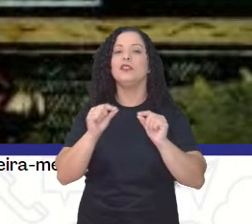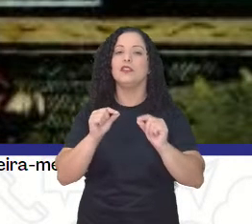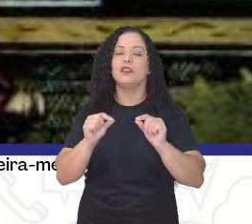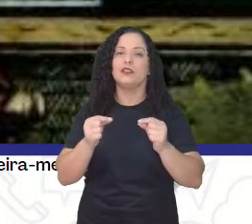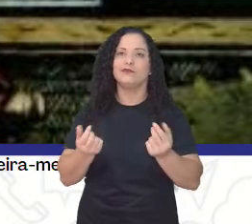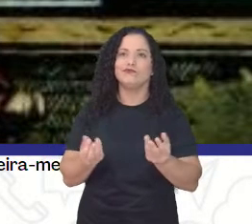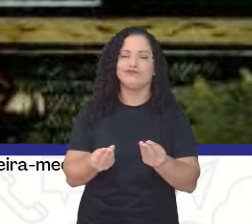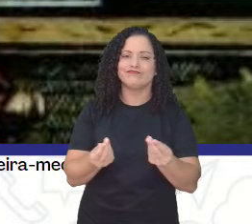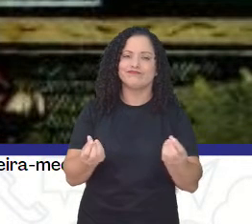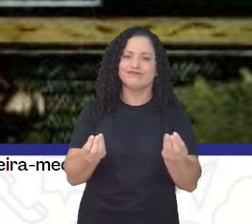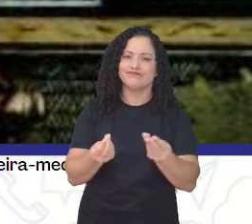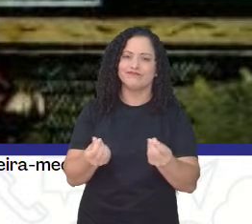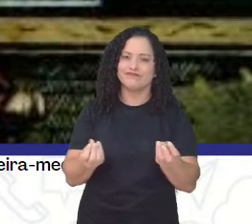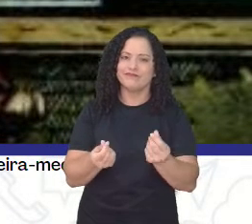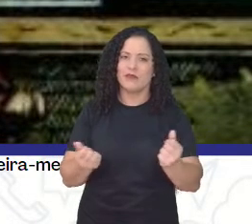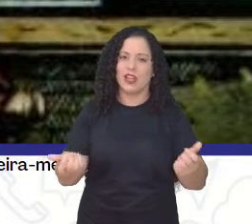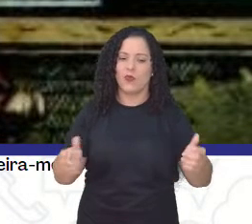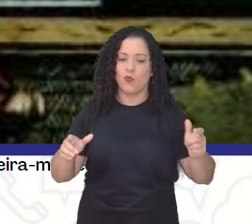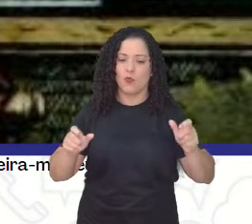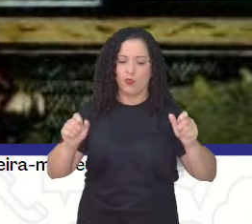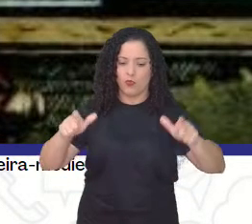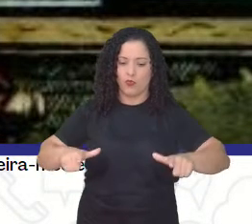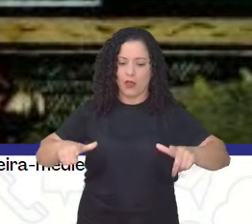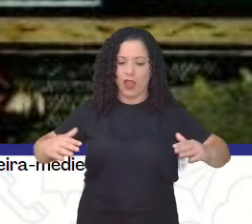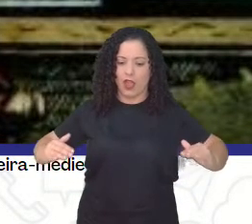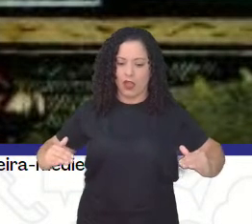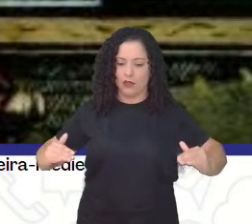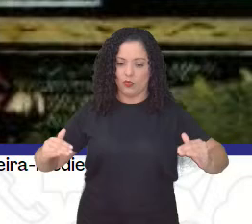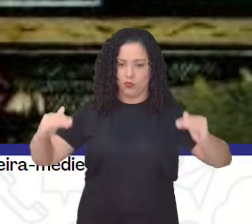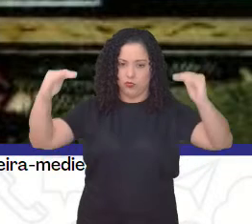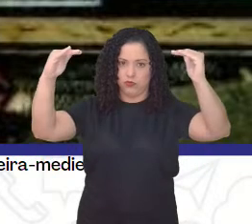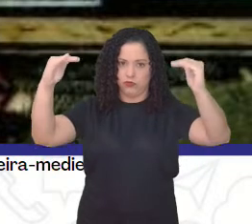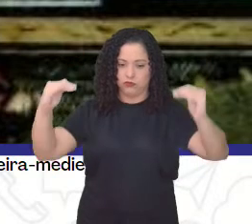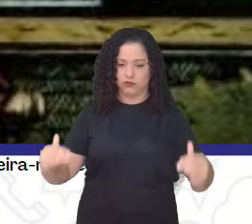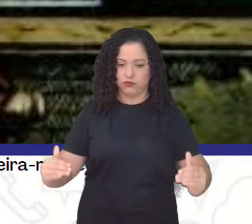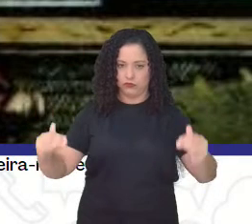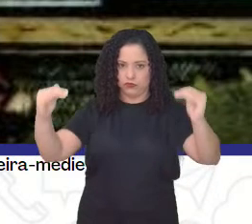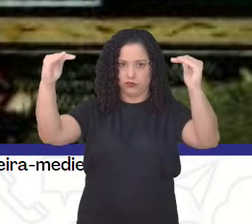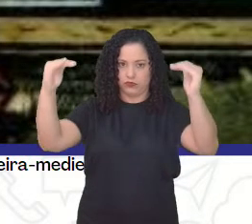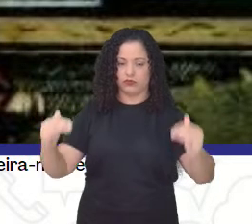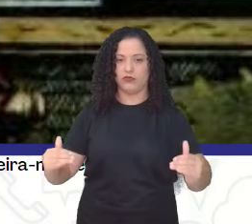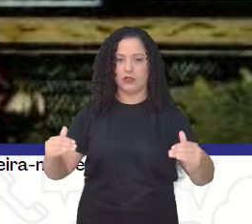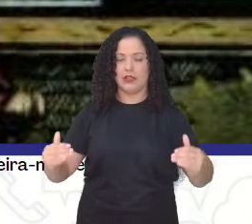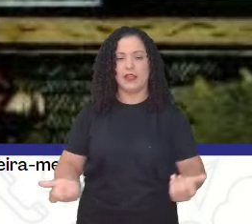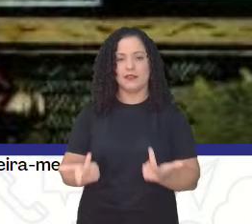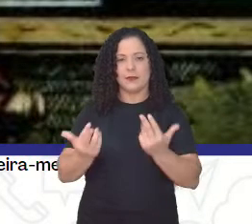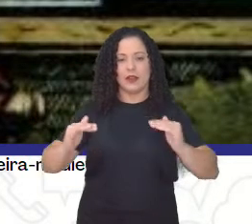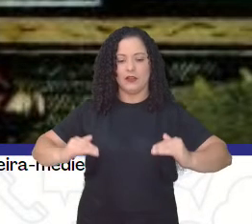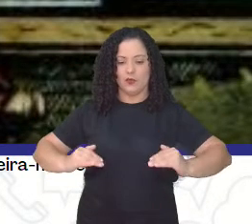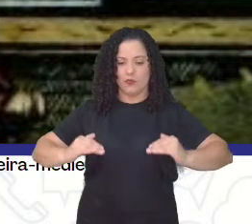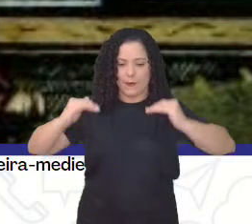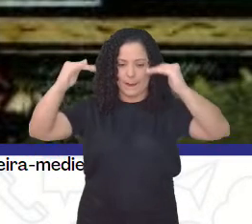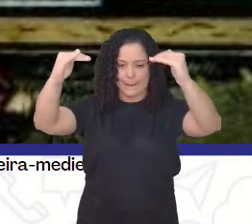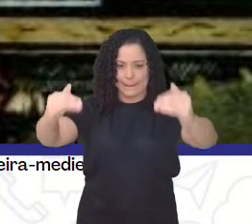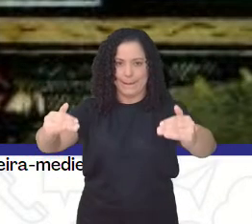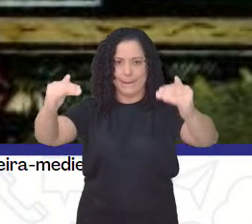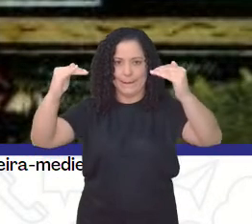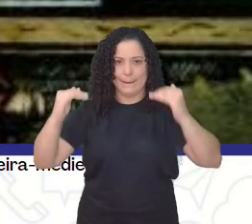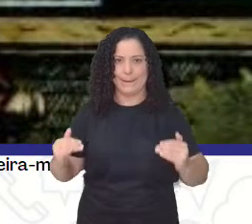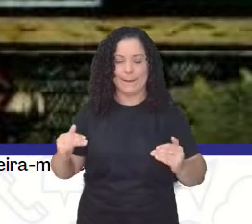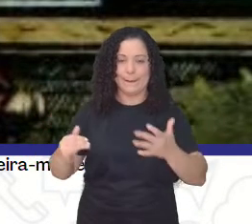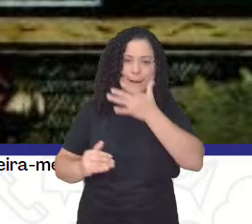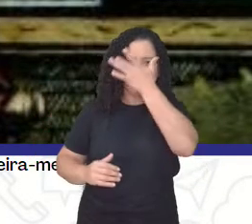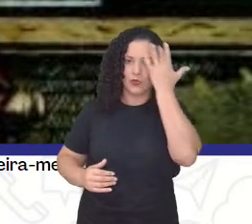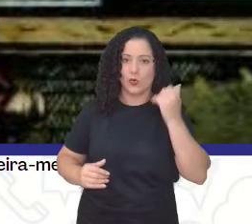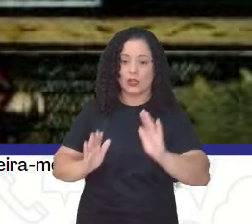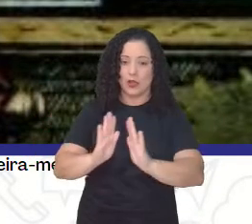tipo um pedestal ou específico, ou como um púlpito, né, menorzinho, que o camarada coloca e